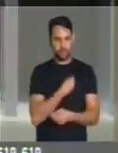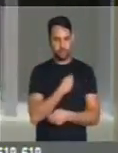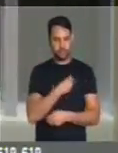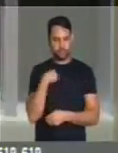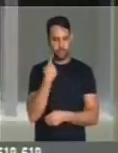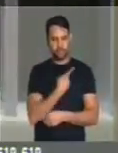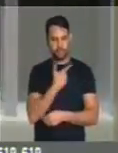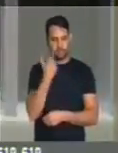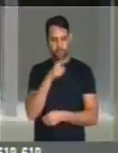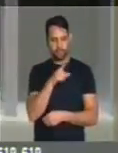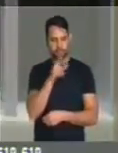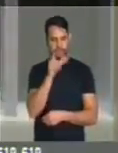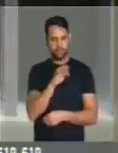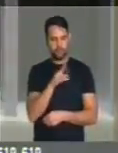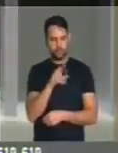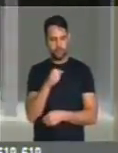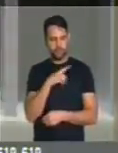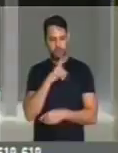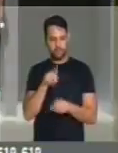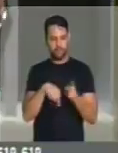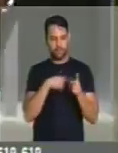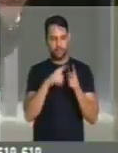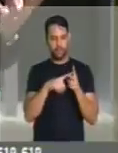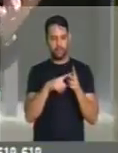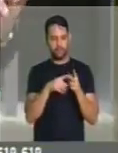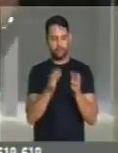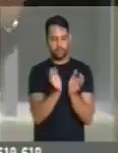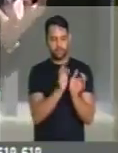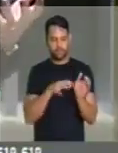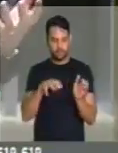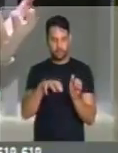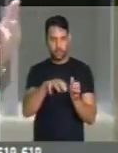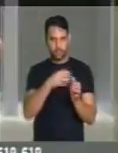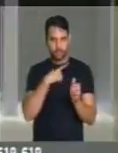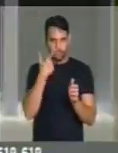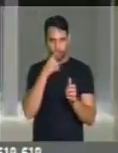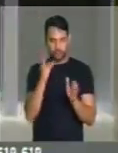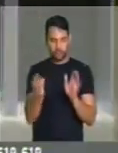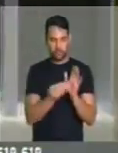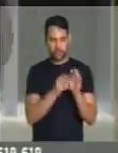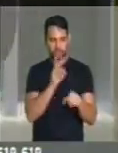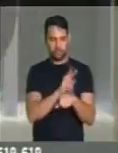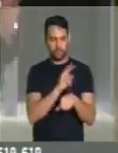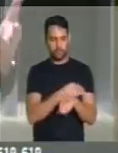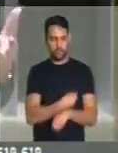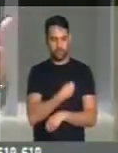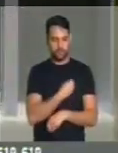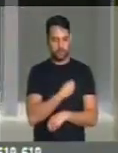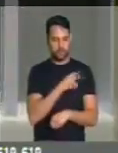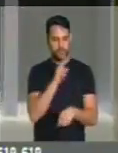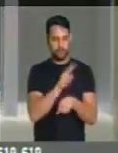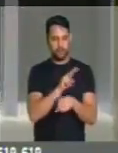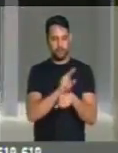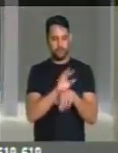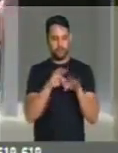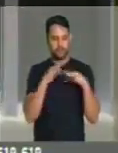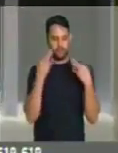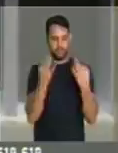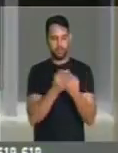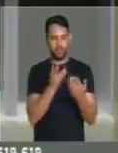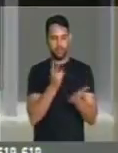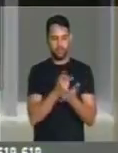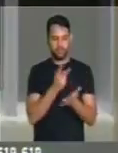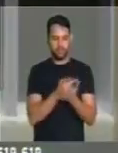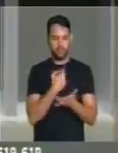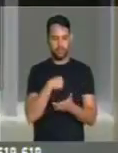pelos nossos concorrentes. E além desses segmentos que foram contemplados na defesa da vida, na defesa da família, que sempre